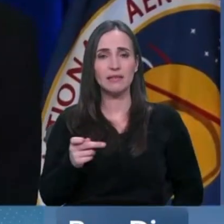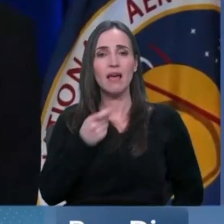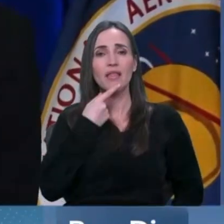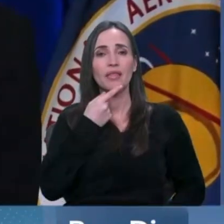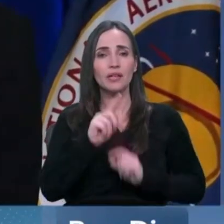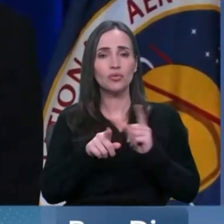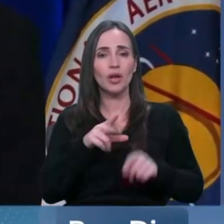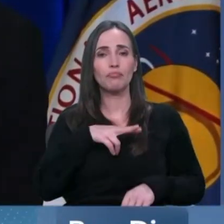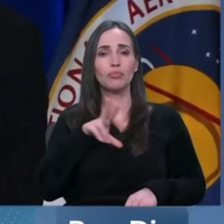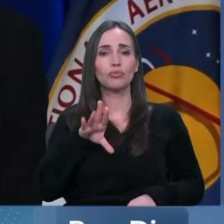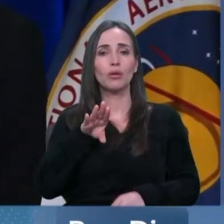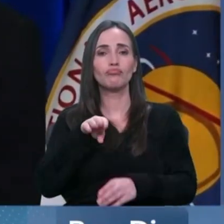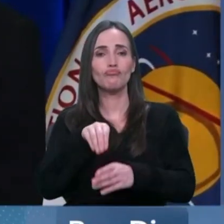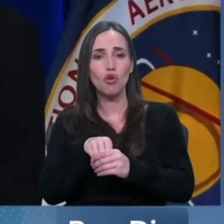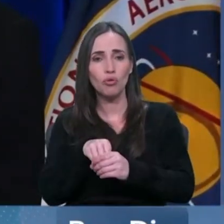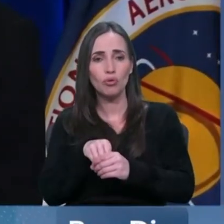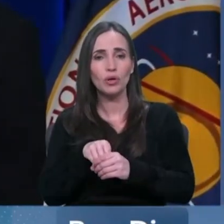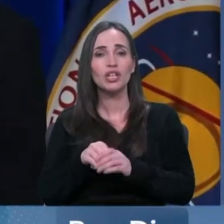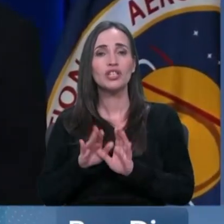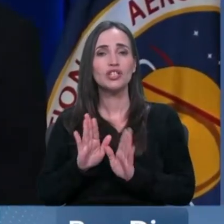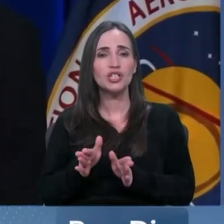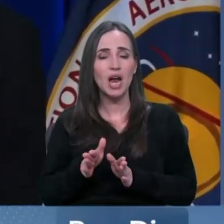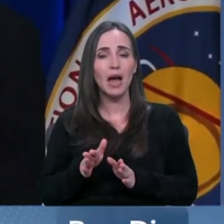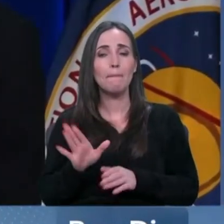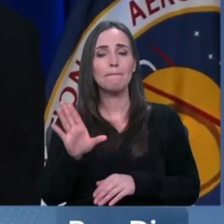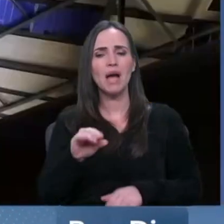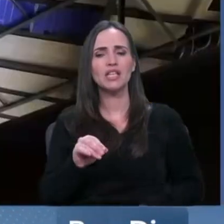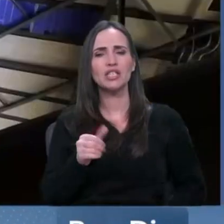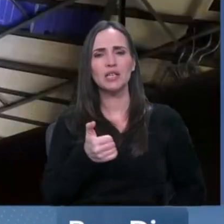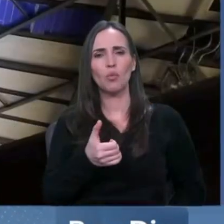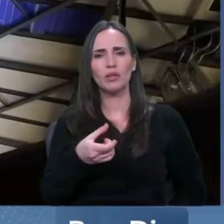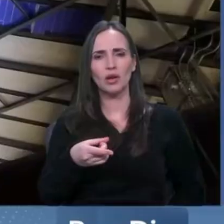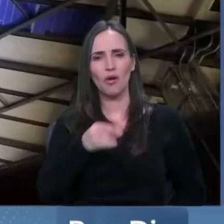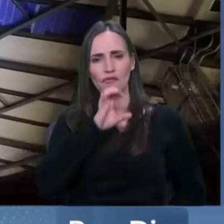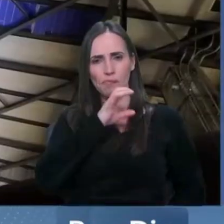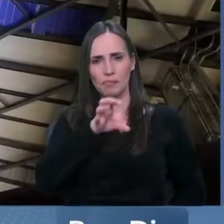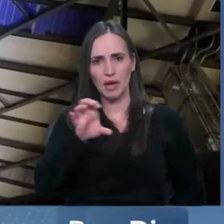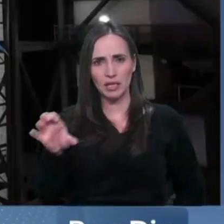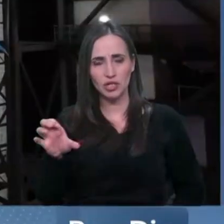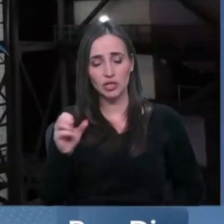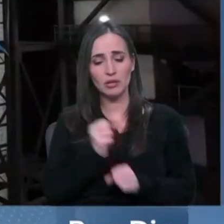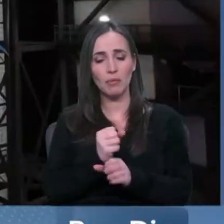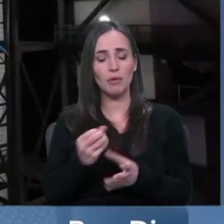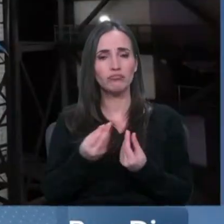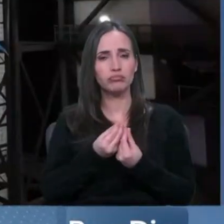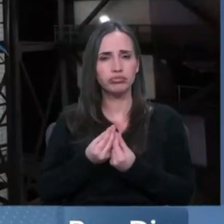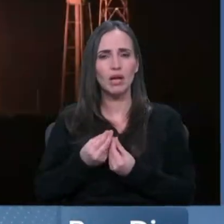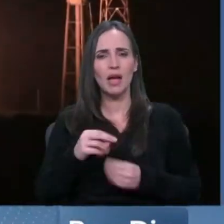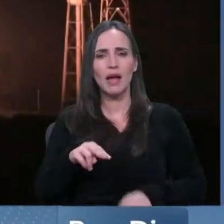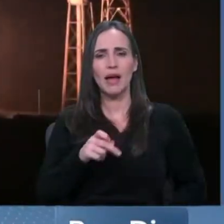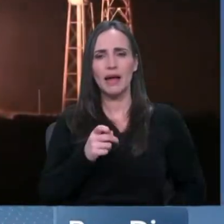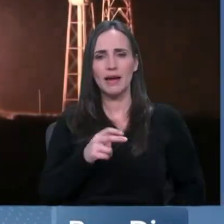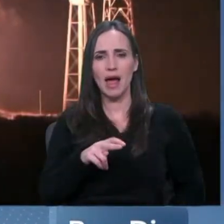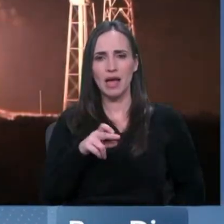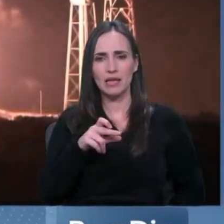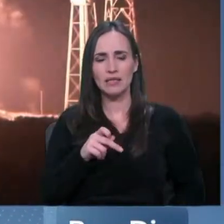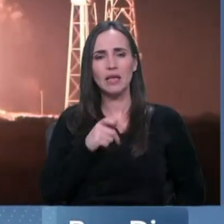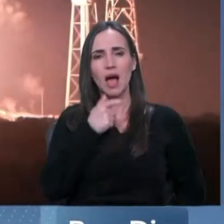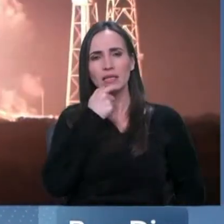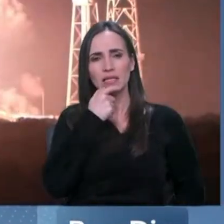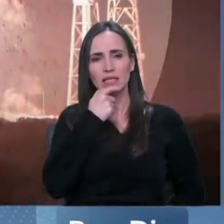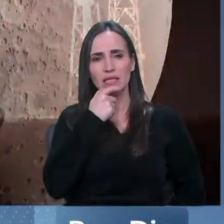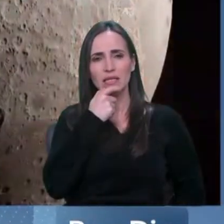Portugal passa a pertencer a já 59 outros países que vão colaborar mais de perto com a NASA para aquilo que eles chamam a